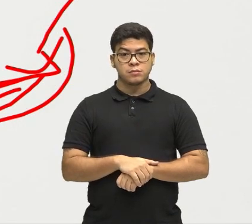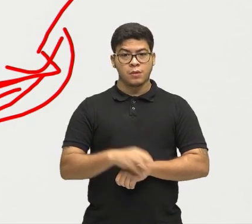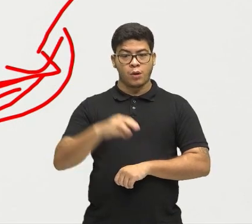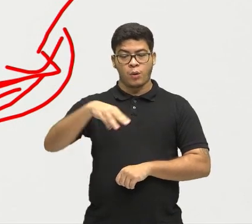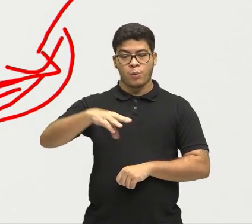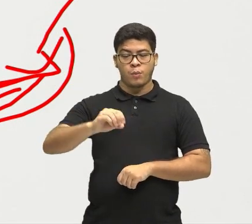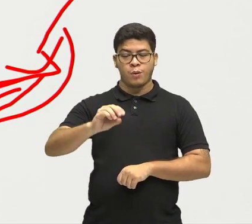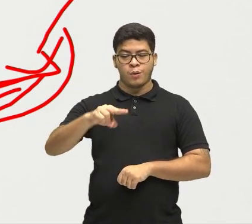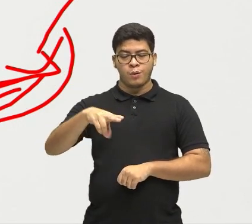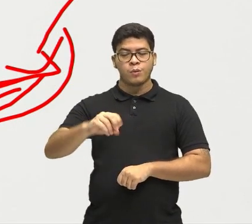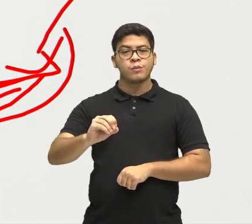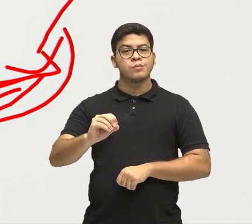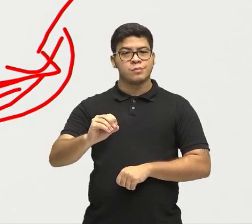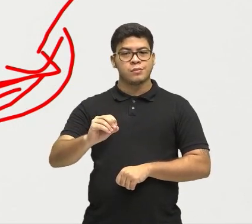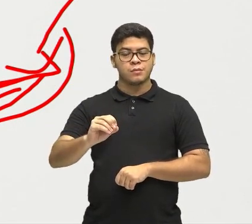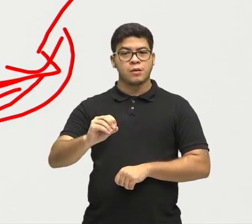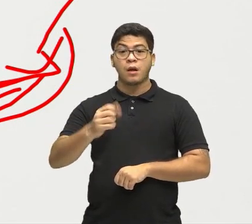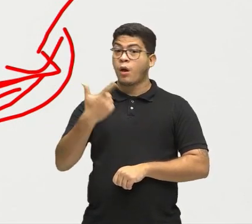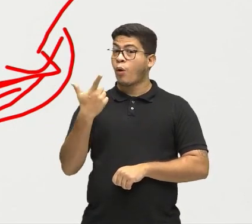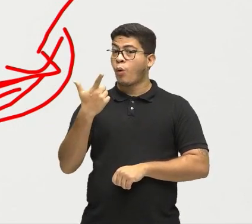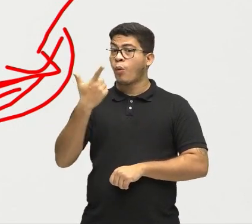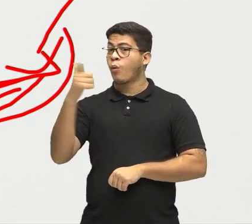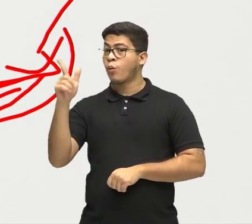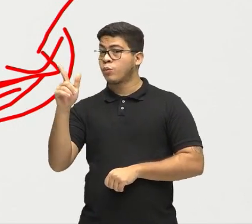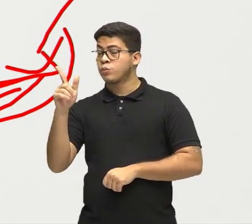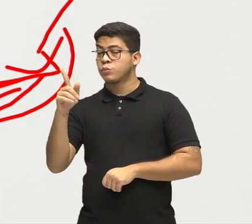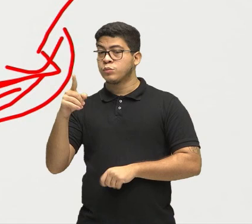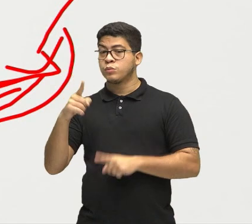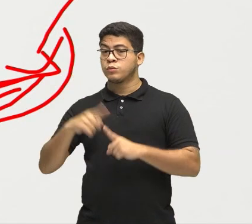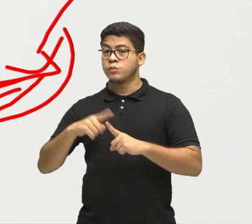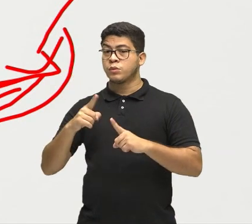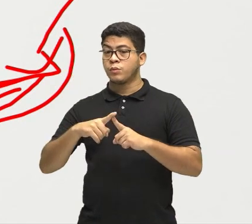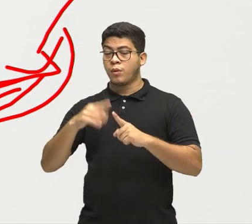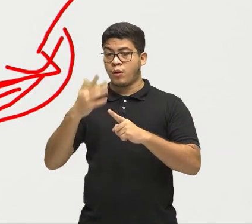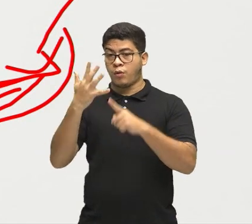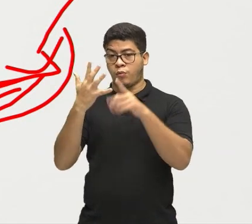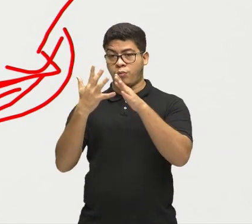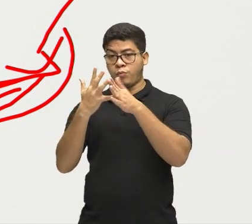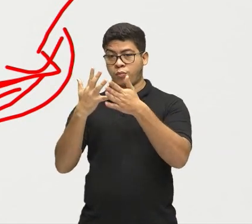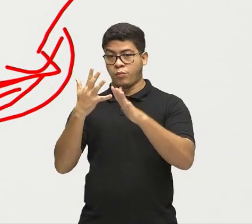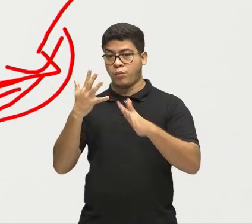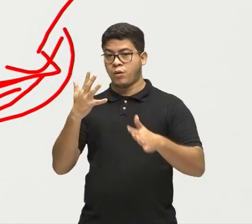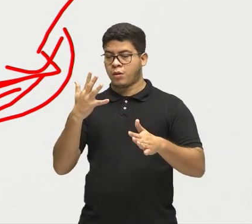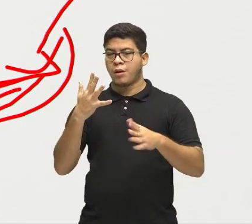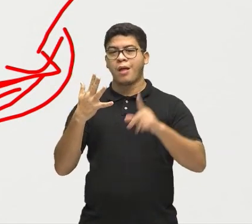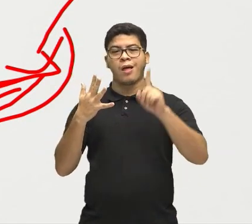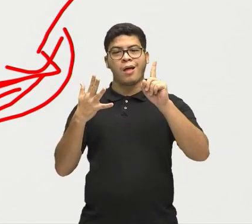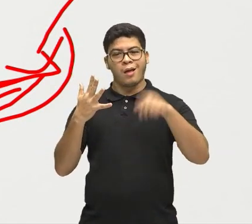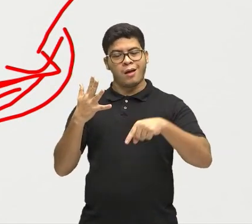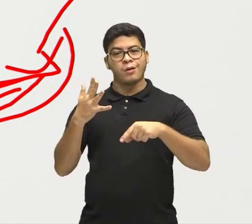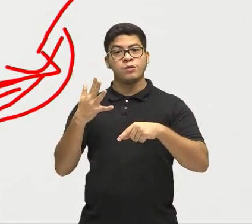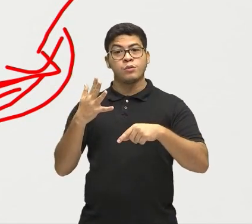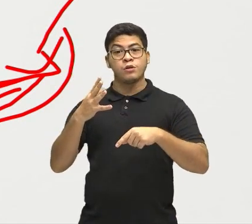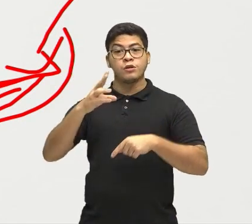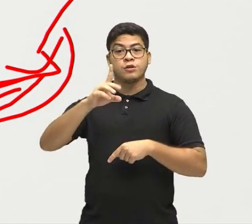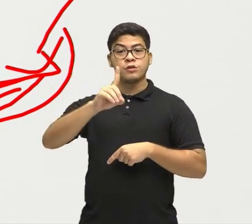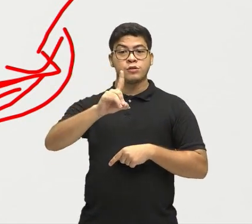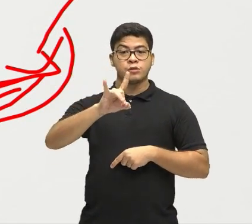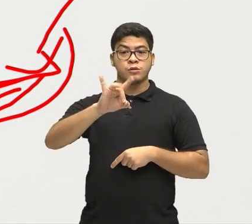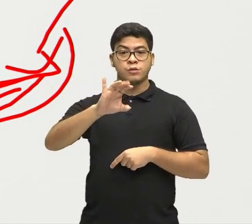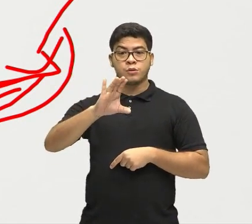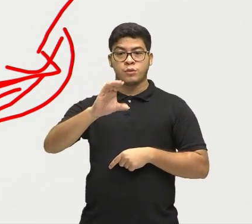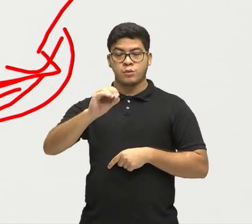monocotiledôneas. Se a gente tivesse o outro tipo de folha, que são assim, a gente teria aí uma